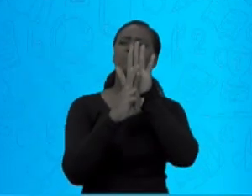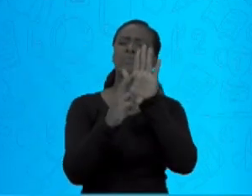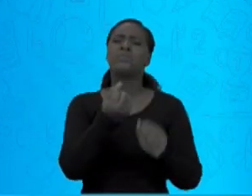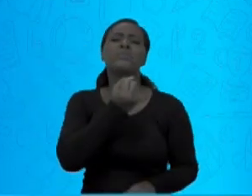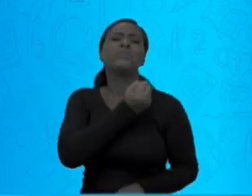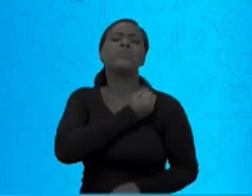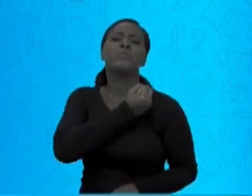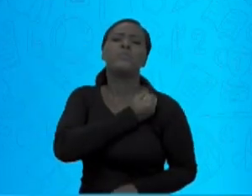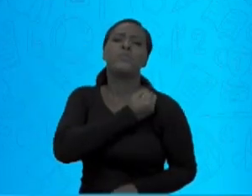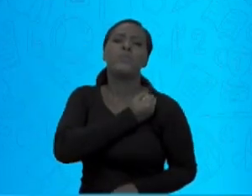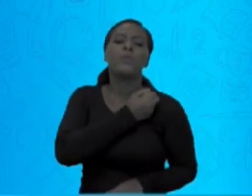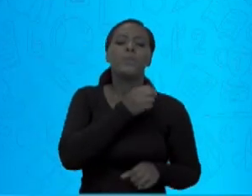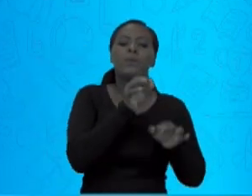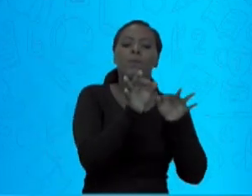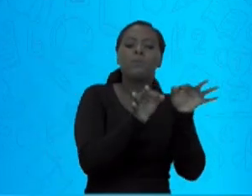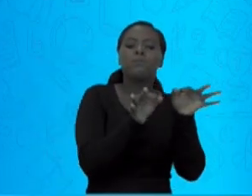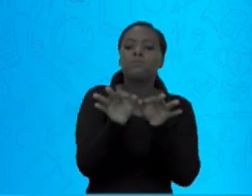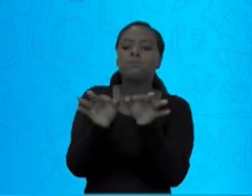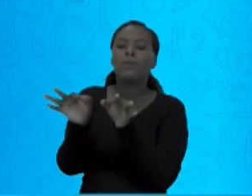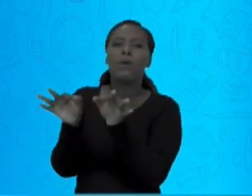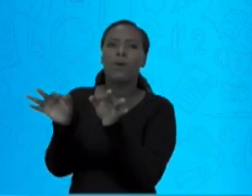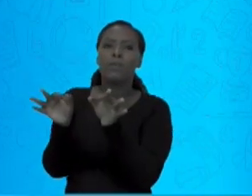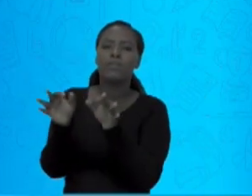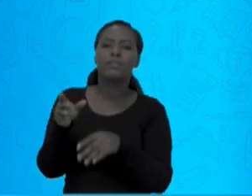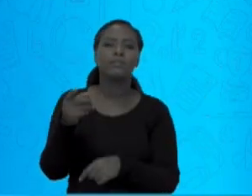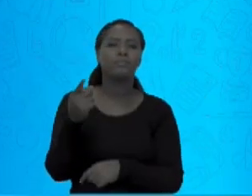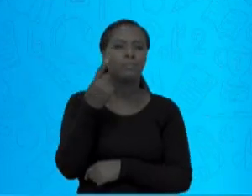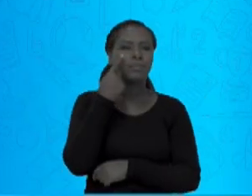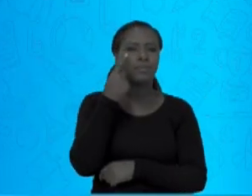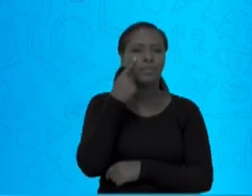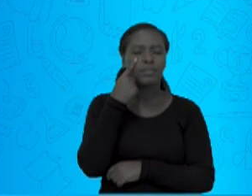Então, aqui, olha, eu tenho a classe das